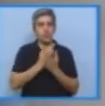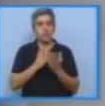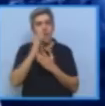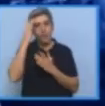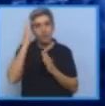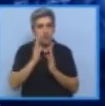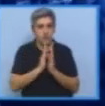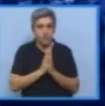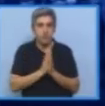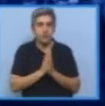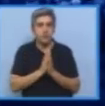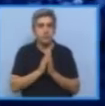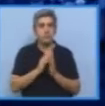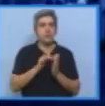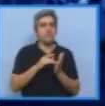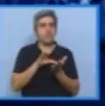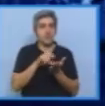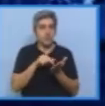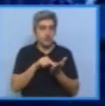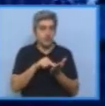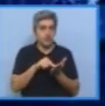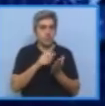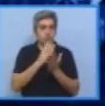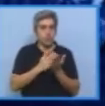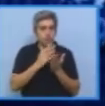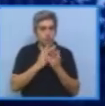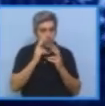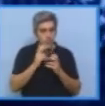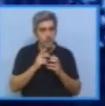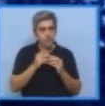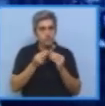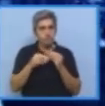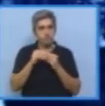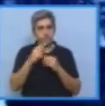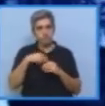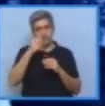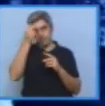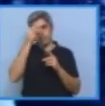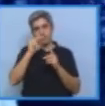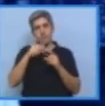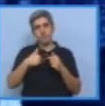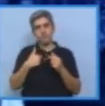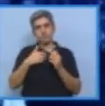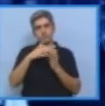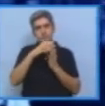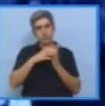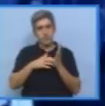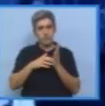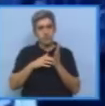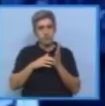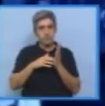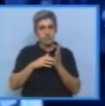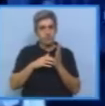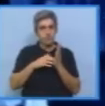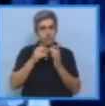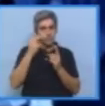e neste caso, o estudo da Bíblia, é um estudo que claramente complementa a nossa visão do próprio texto, porque muitas vezes